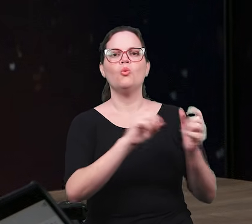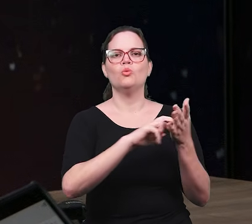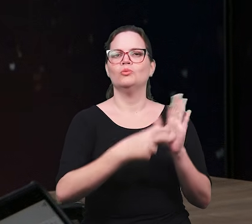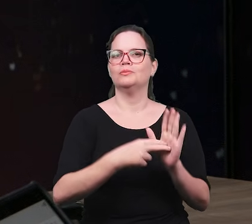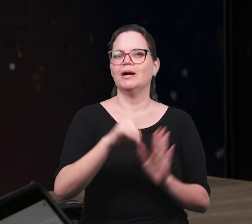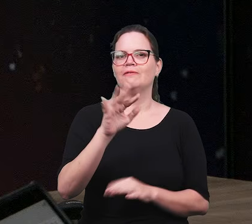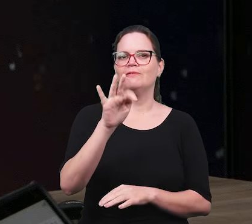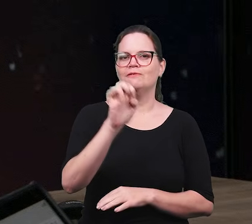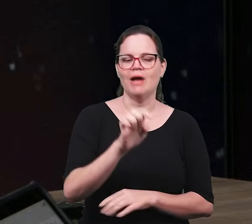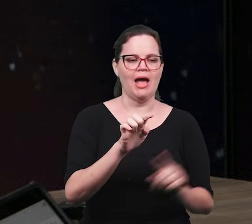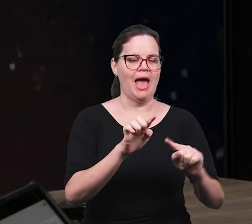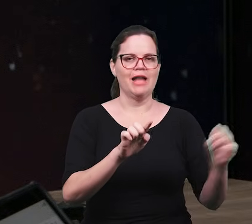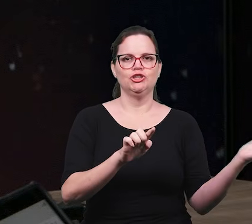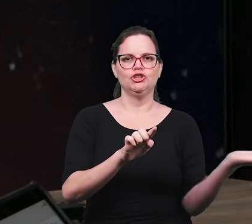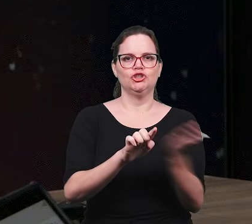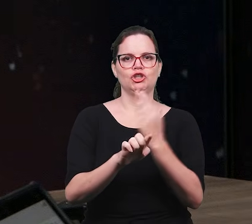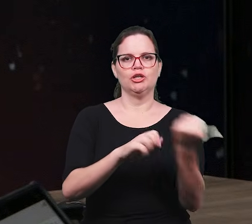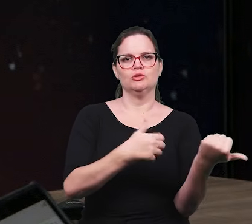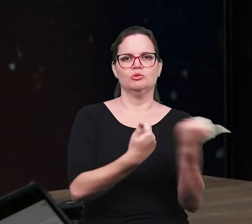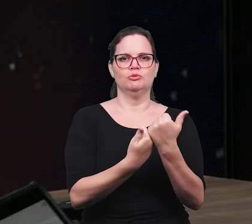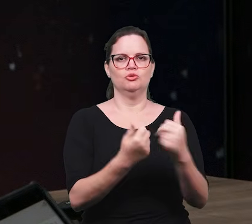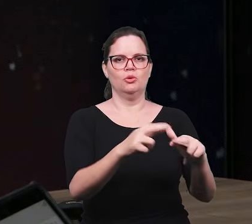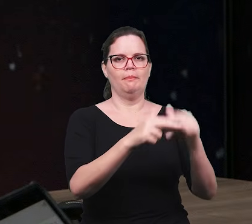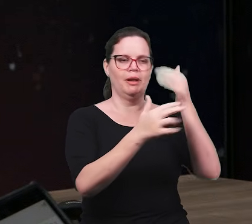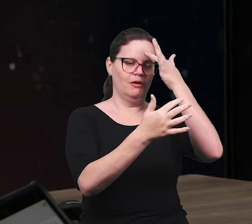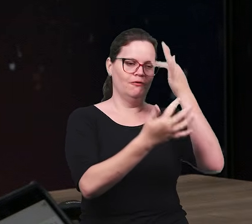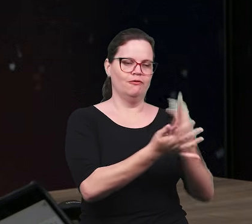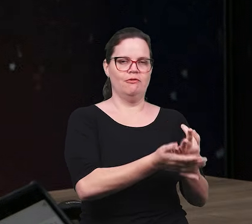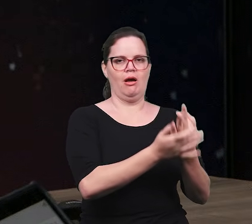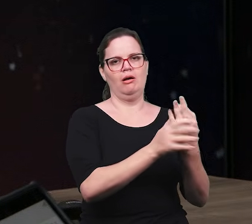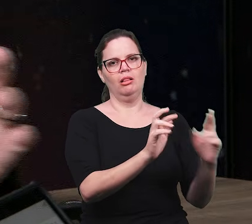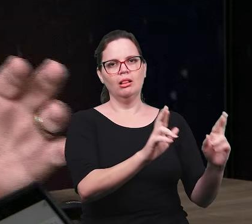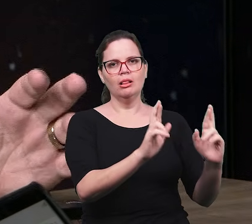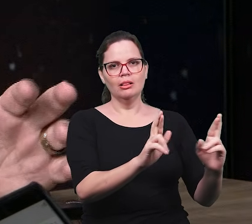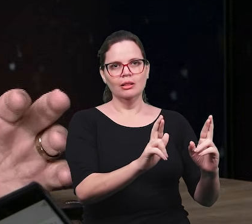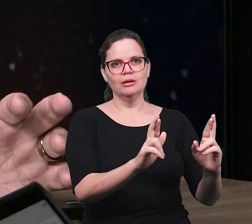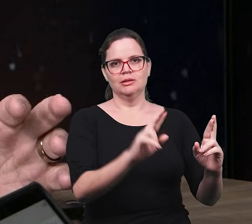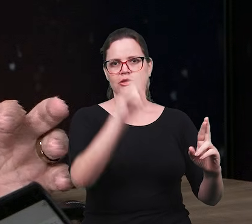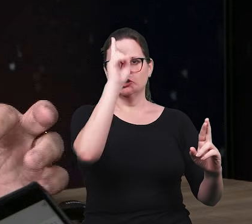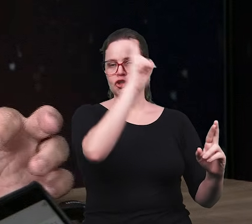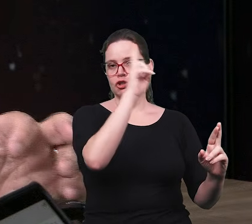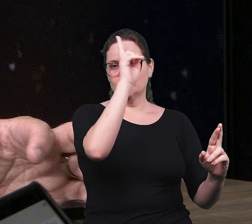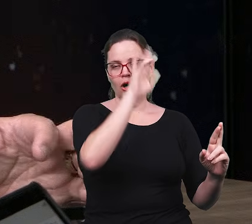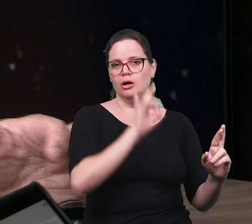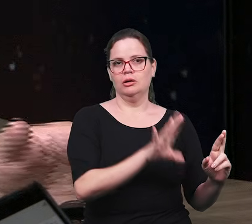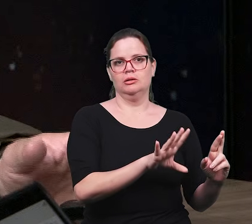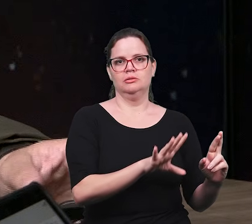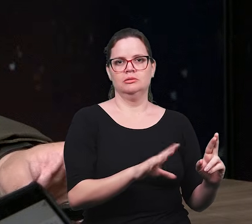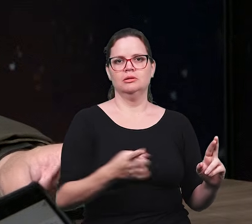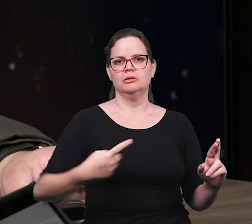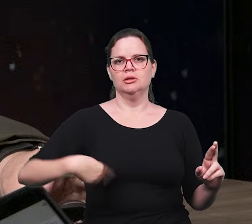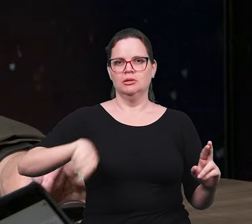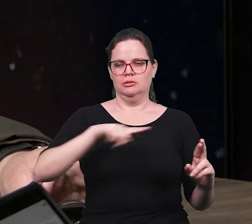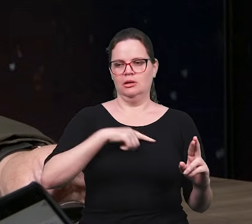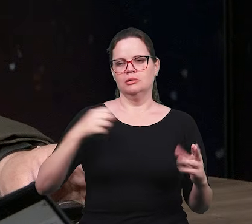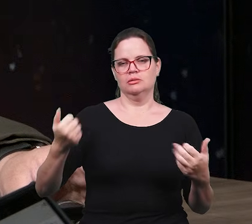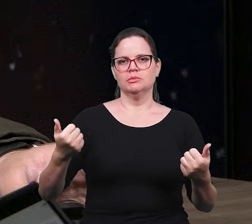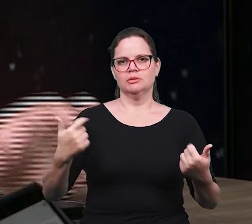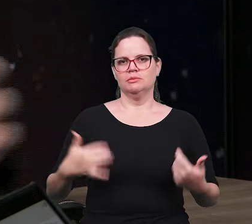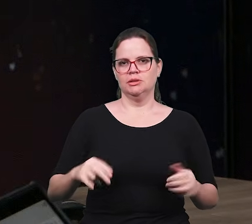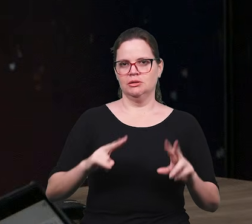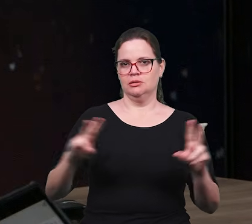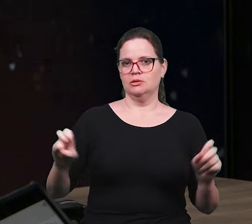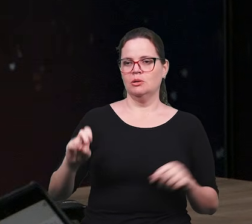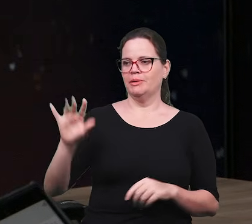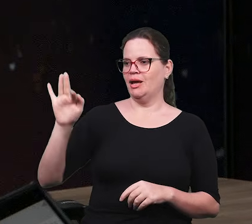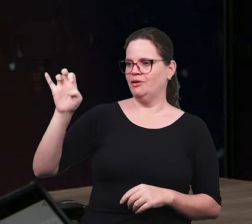é bom lembrar que nós estamos falando dessas mudanças da fé, aquela fé histórica. Fizemos esse contexto para os irmãos, né? Falamos da